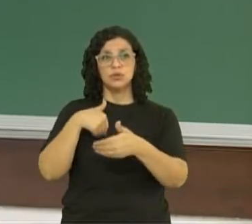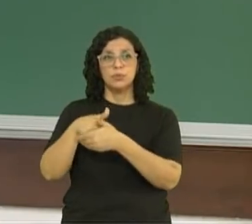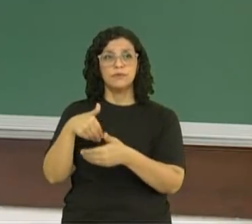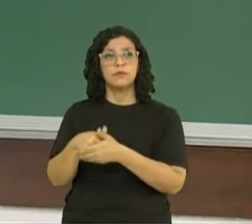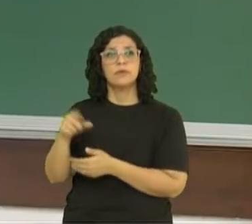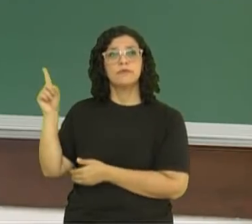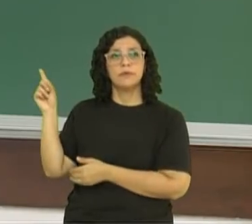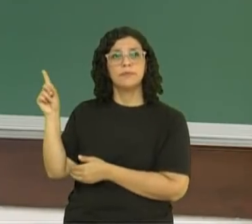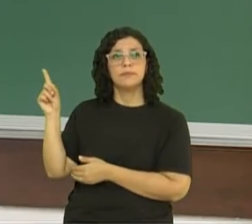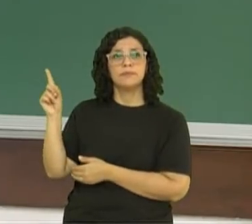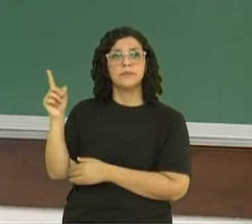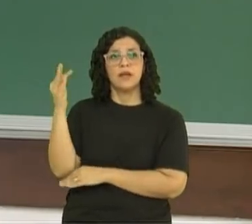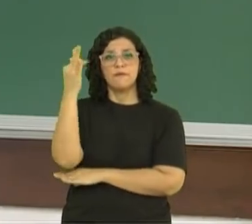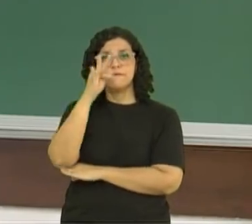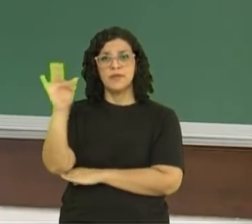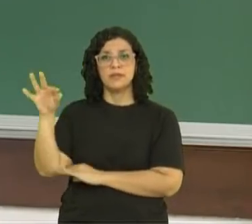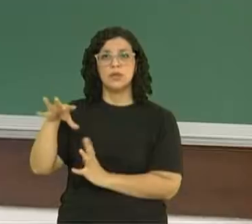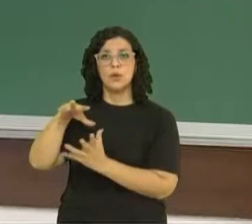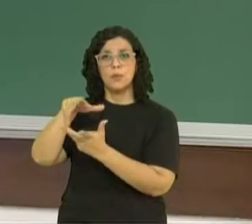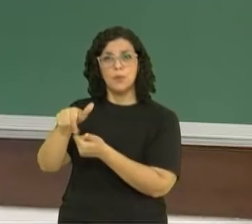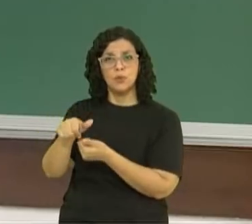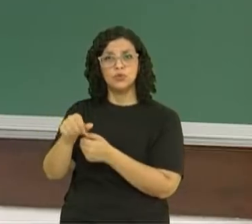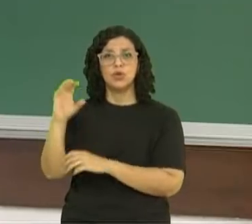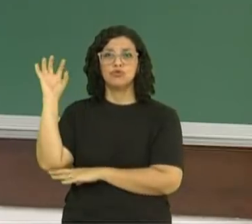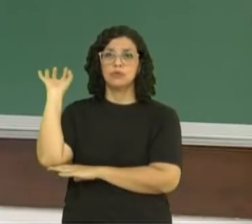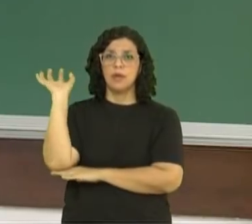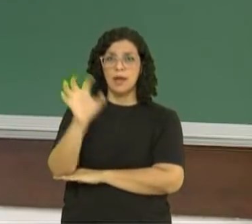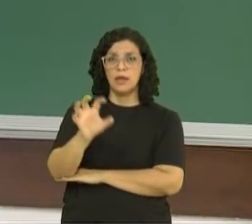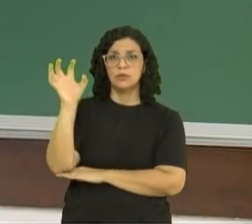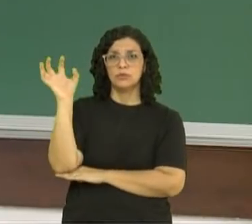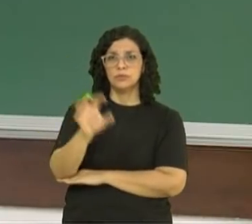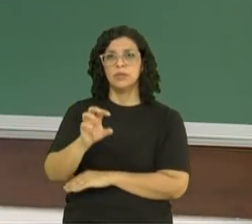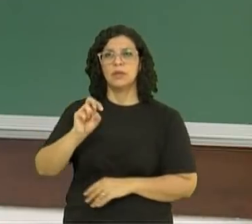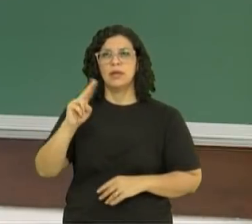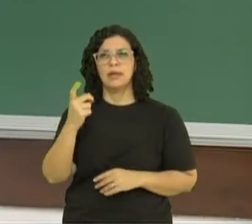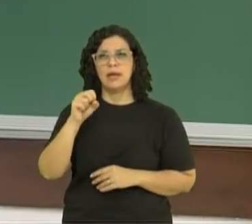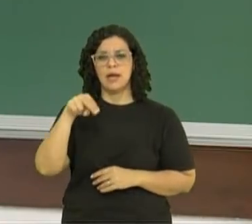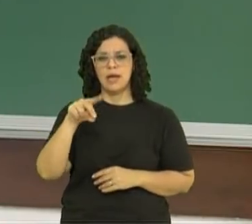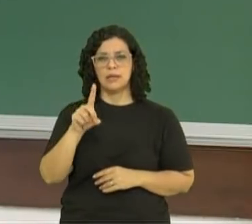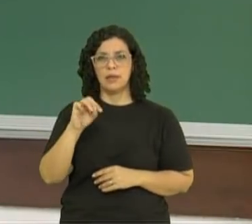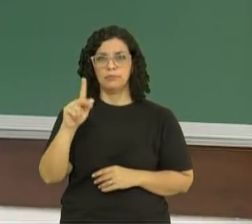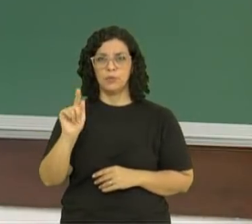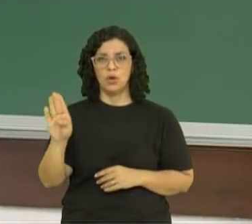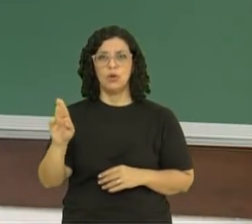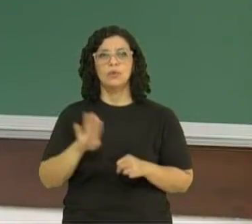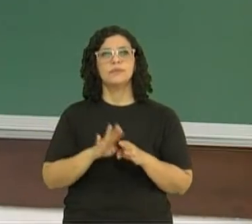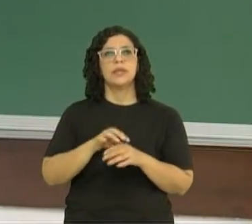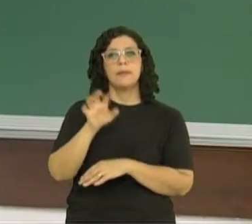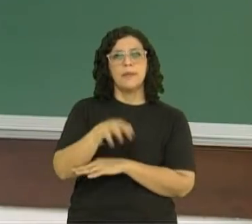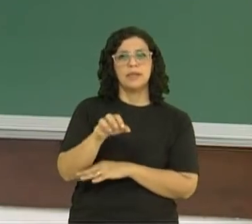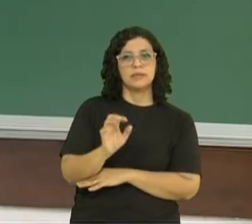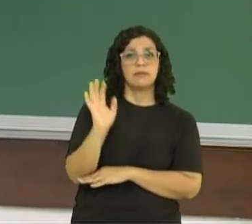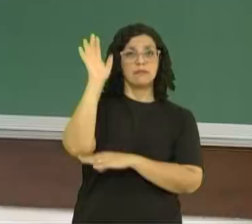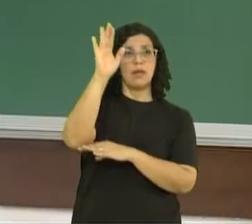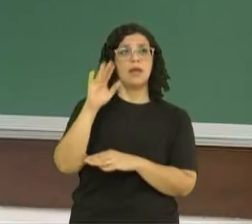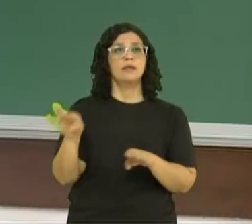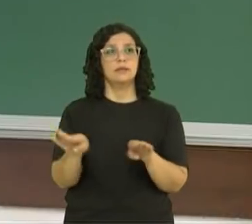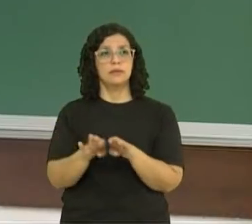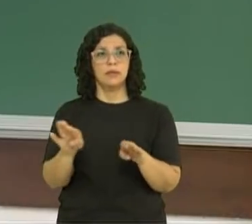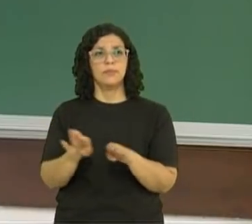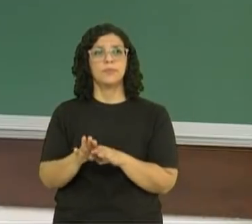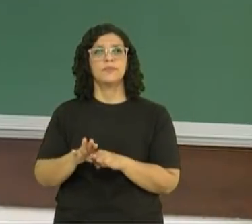futebol. Temos a Federação Internacional de Handball, a Federação Internacional de Basquete, a